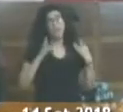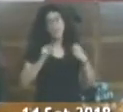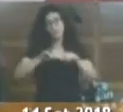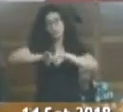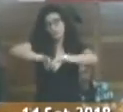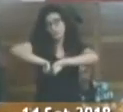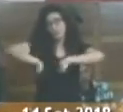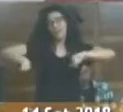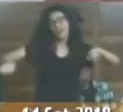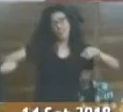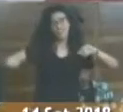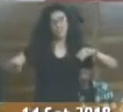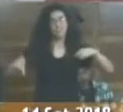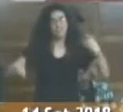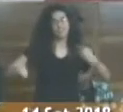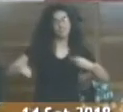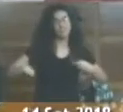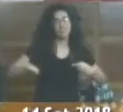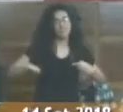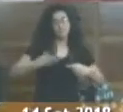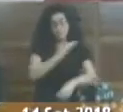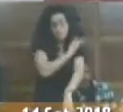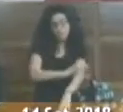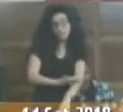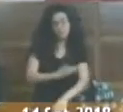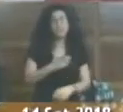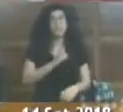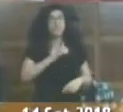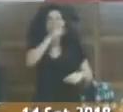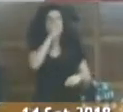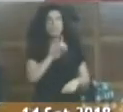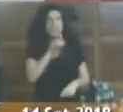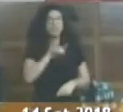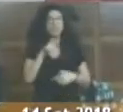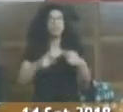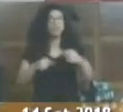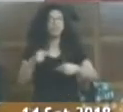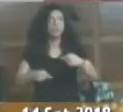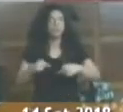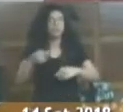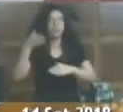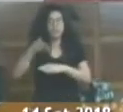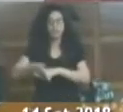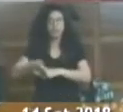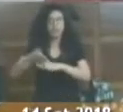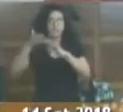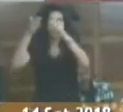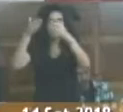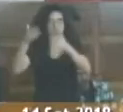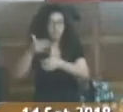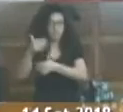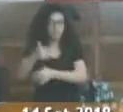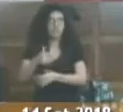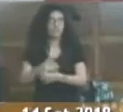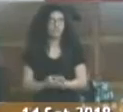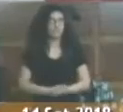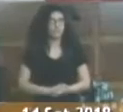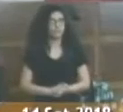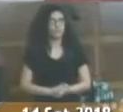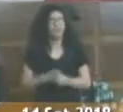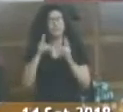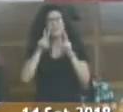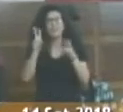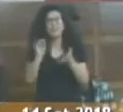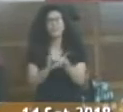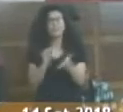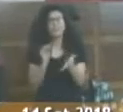nossa raiz, da nossa cultura, e a gente tem o direito de ter essas políticas públicas dentro do nosso território. Então, a gente vê que